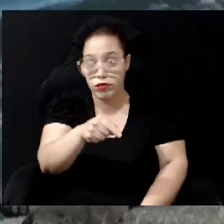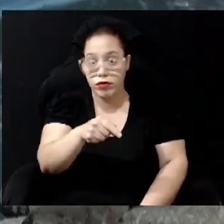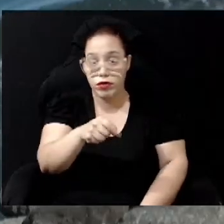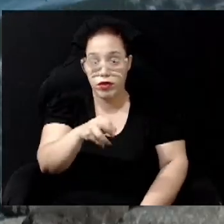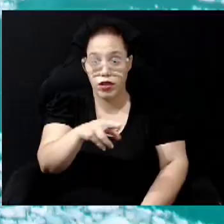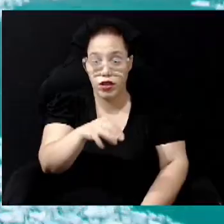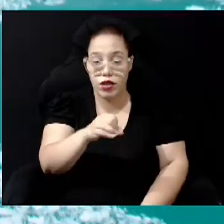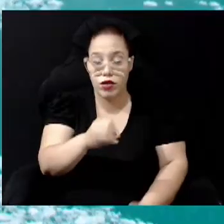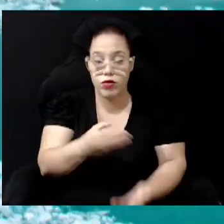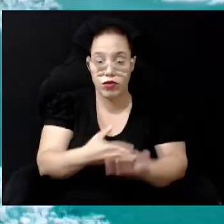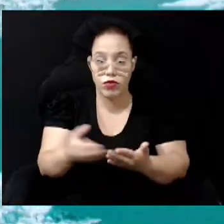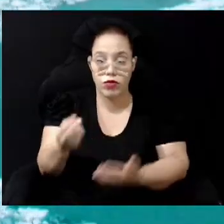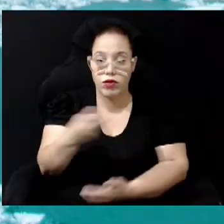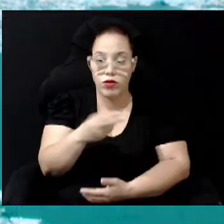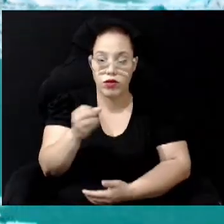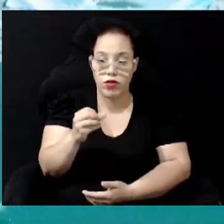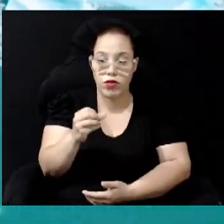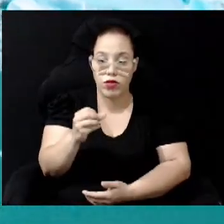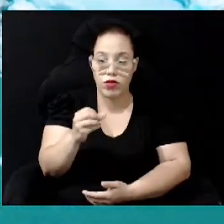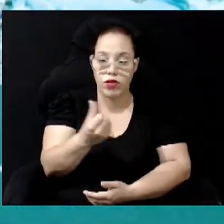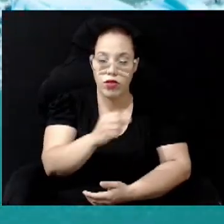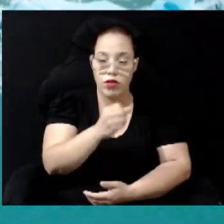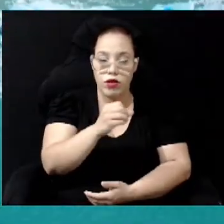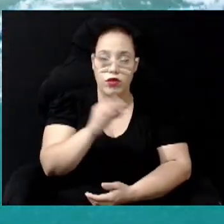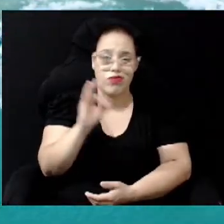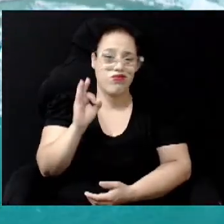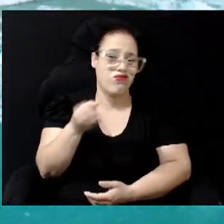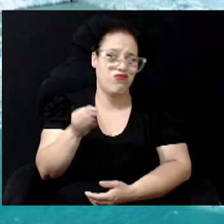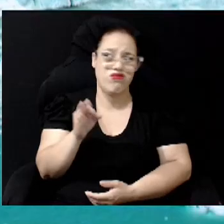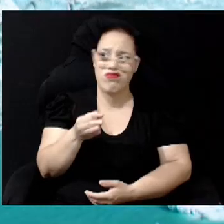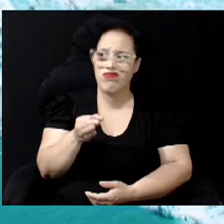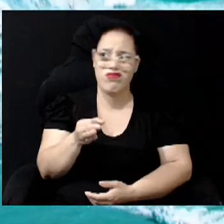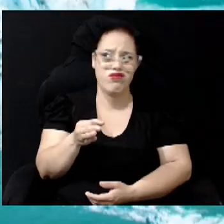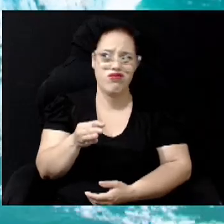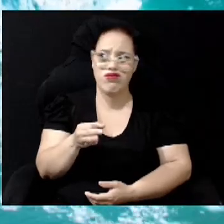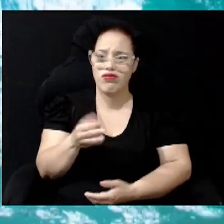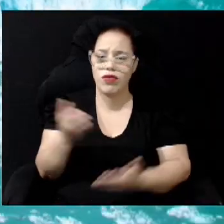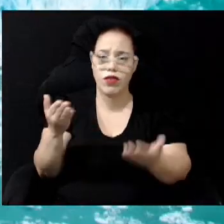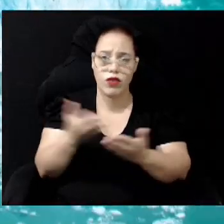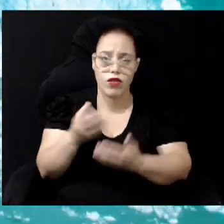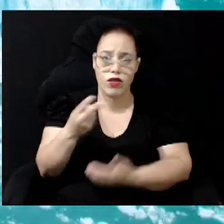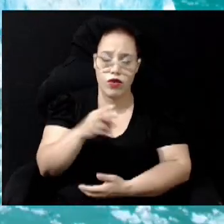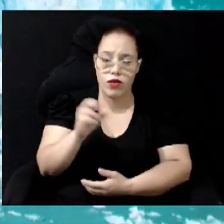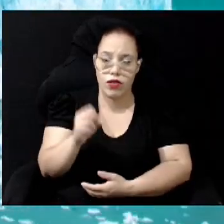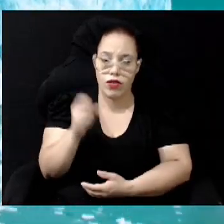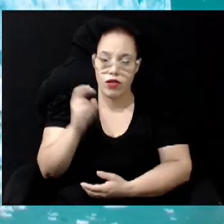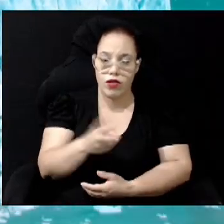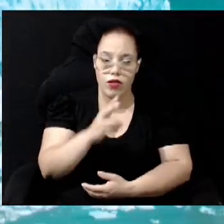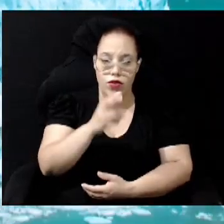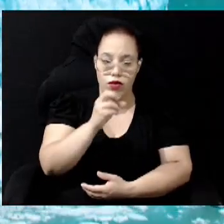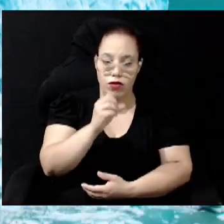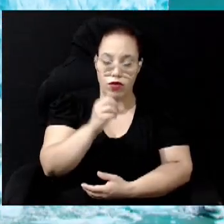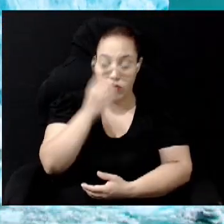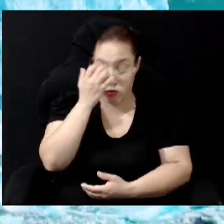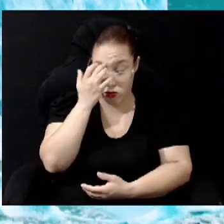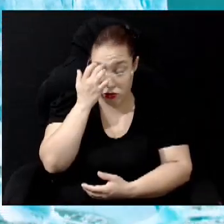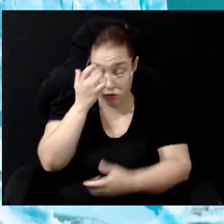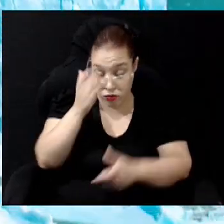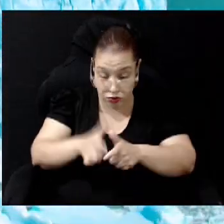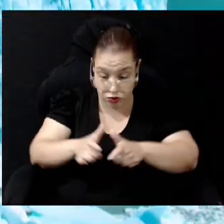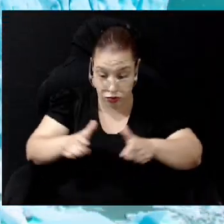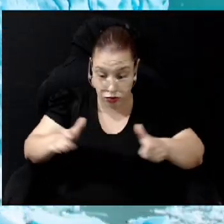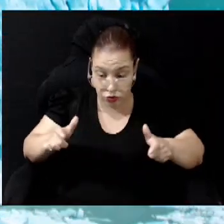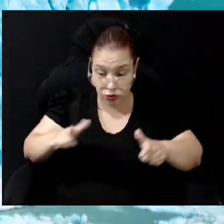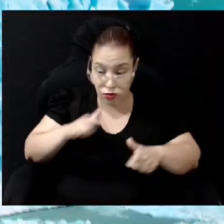de 2100 ainda é incerta. Já até 2200, deve ocorrer uma elevação do nível do mar